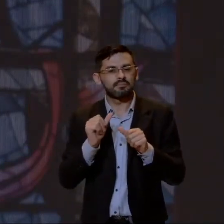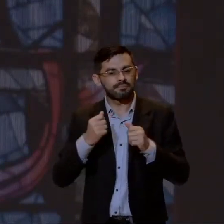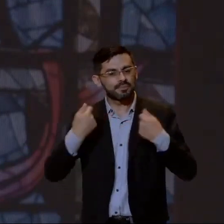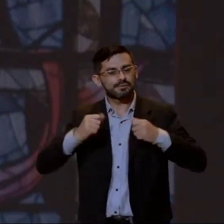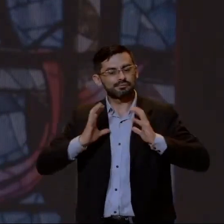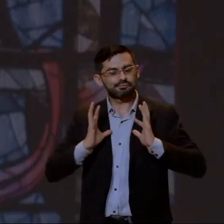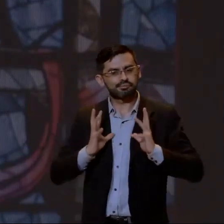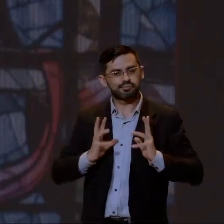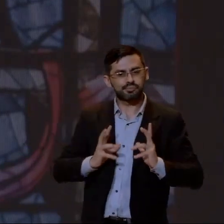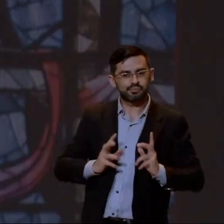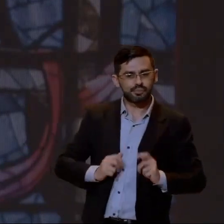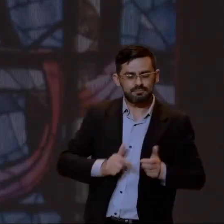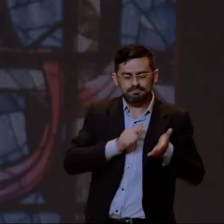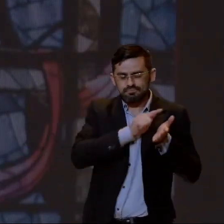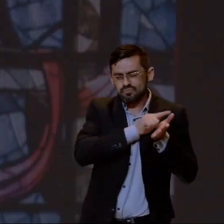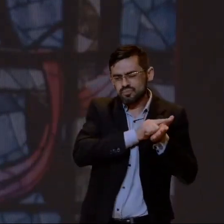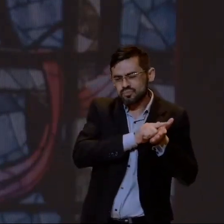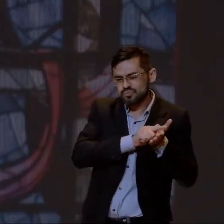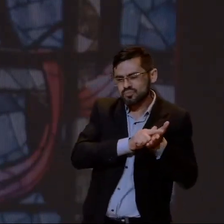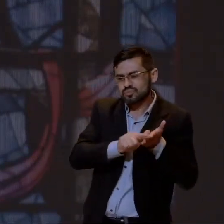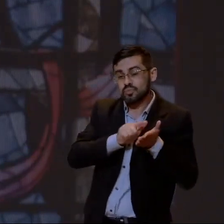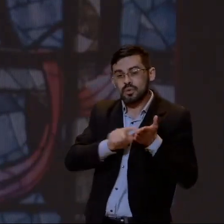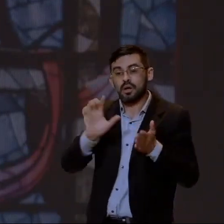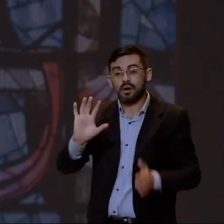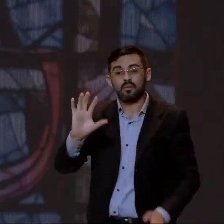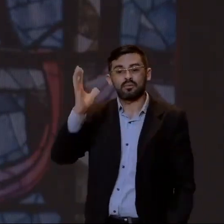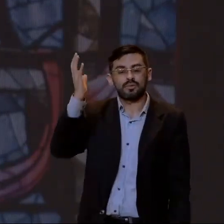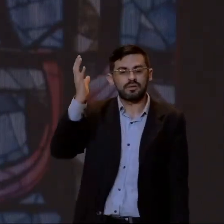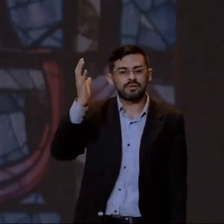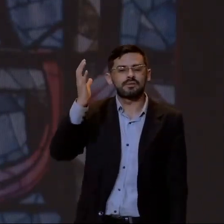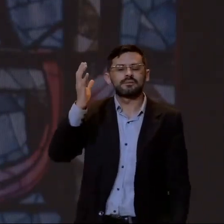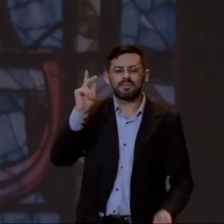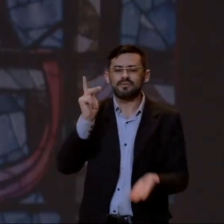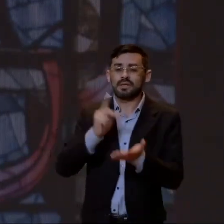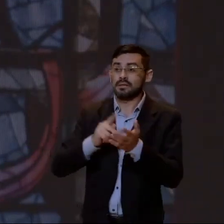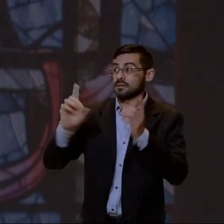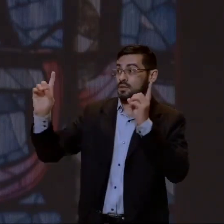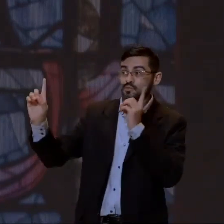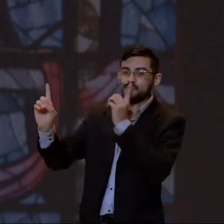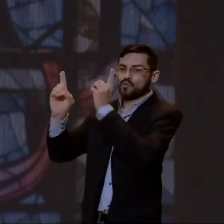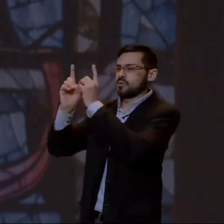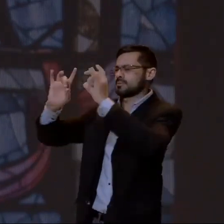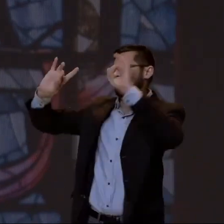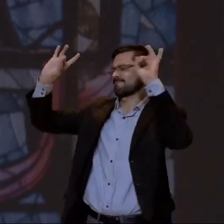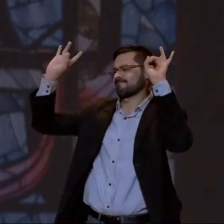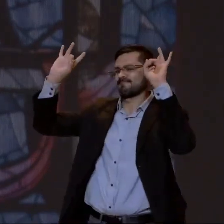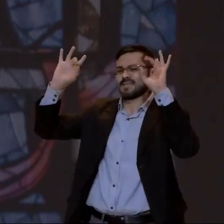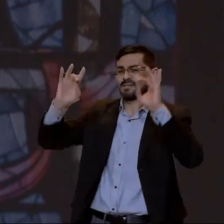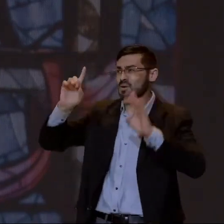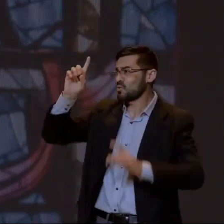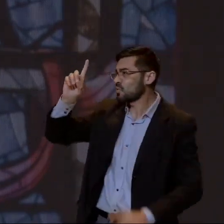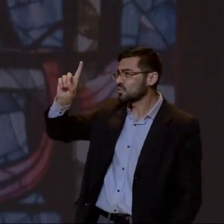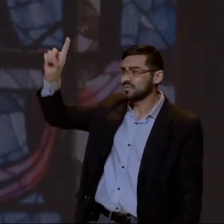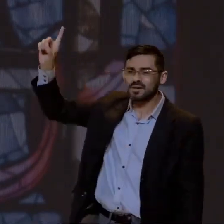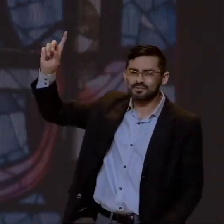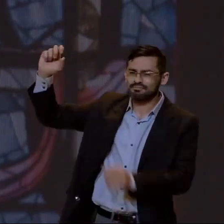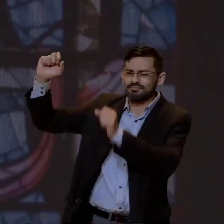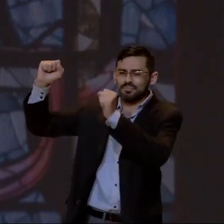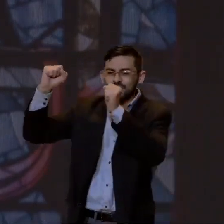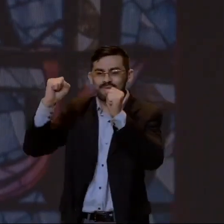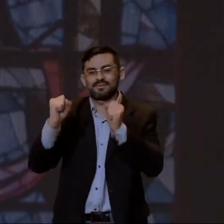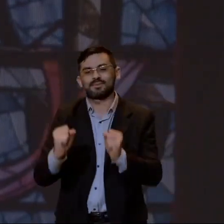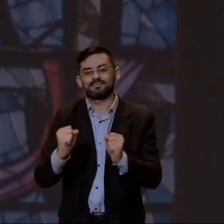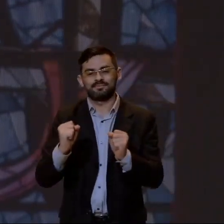santidade, purificação aconteça para um encontro especial com o Deus